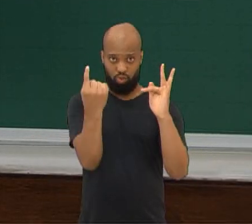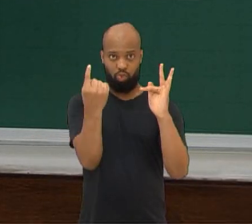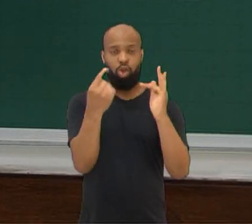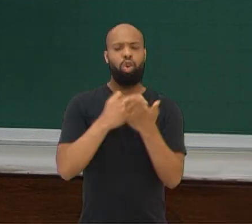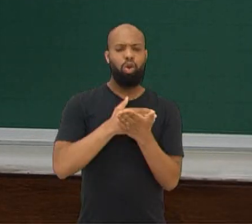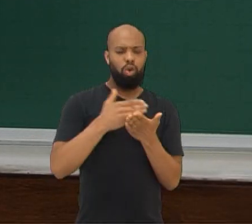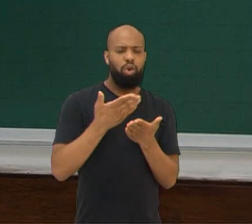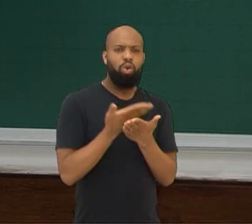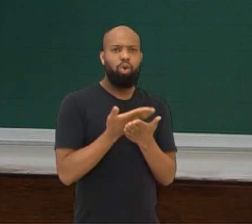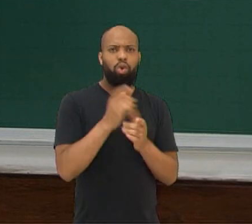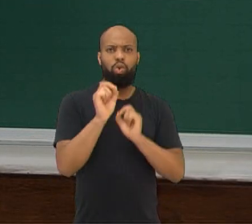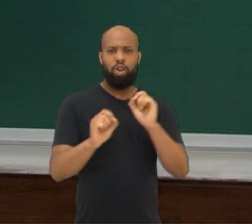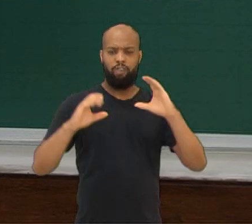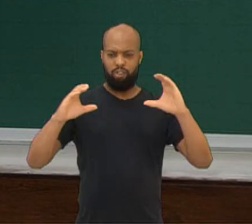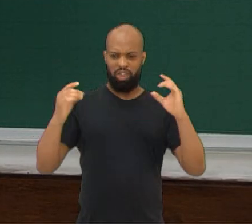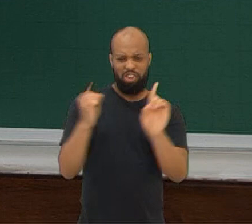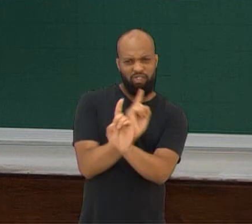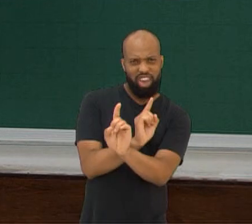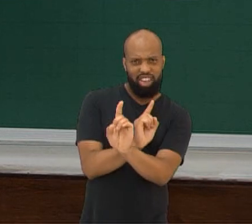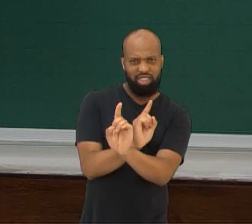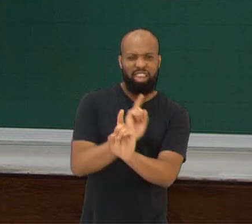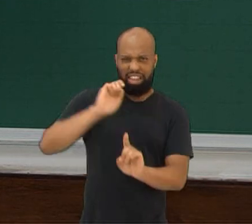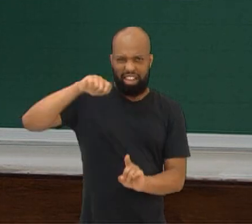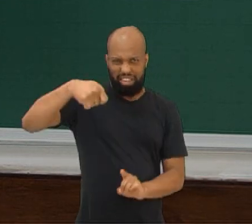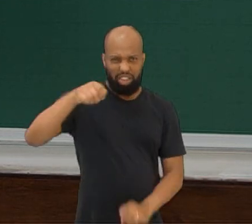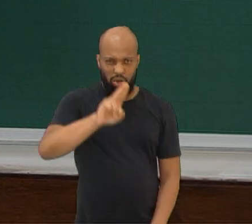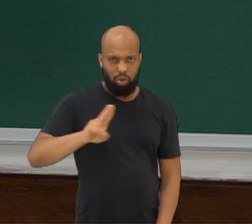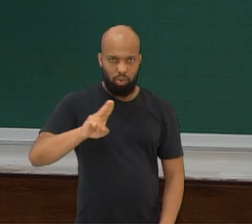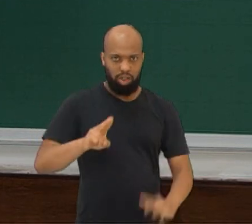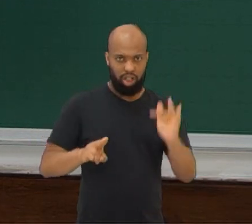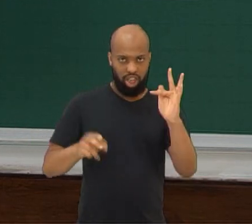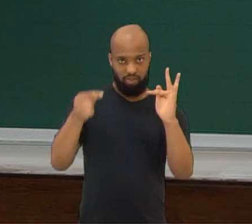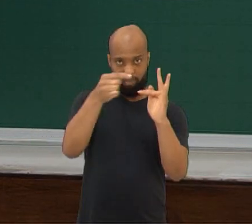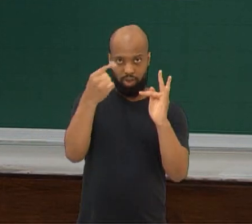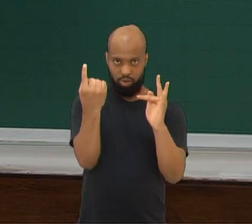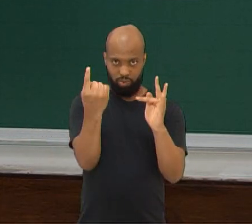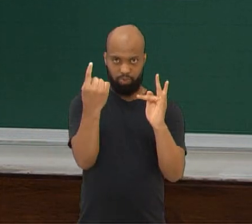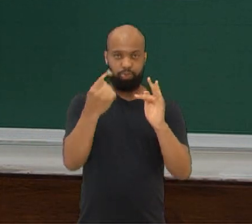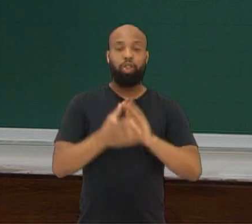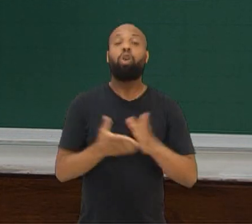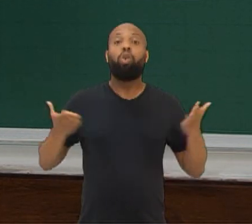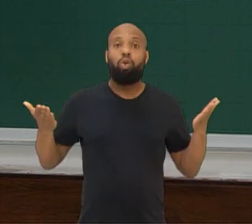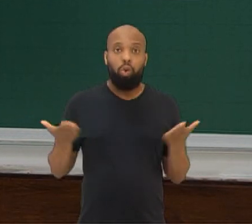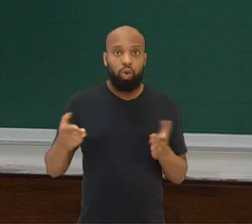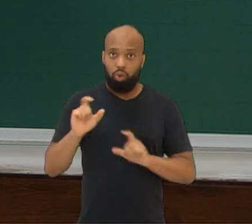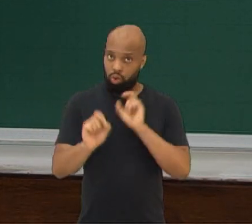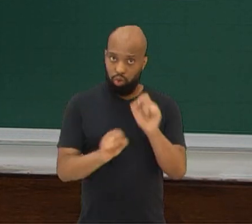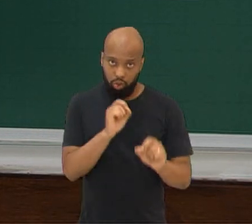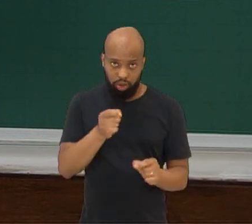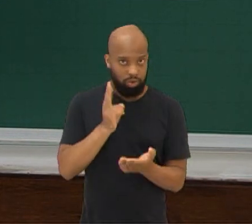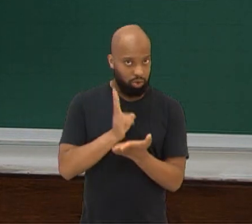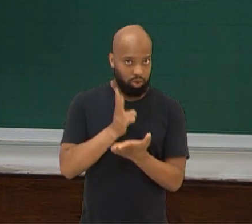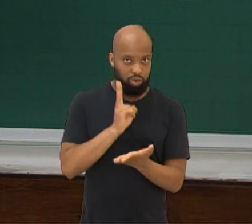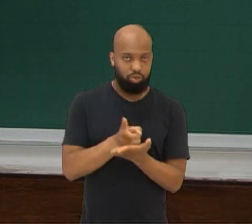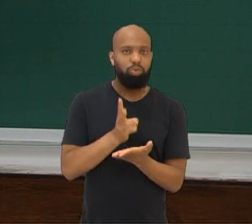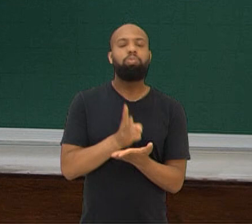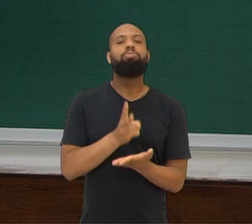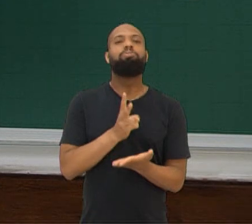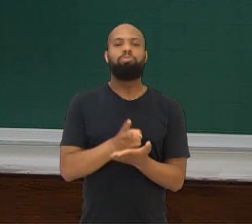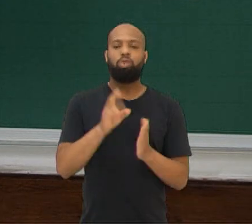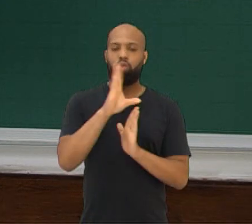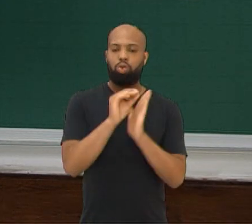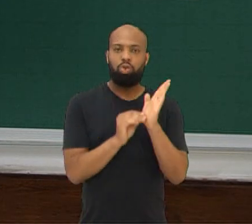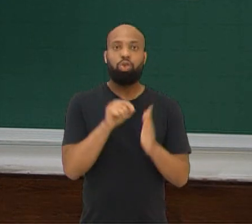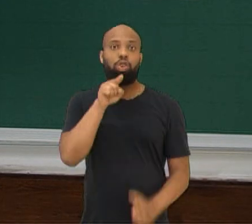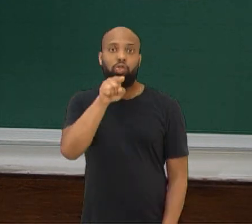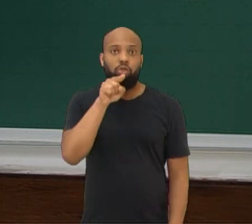parte da função inversa, ou seja, a parte 1. E hoje? Bom, hoje continuamos com o mesmo conteúdo para